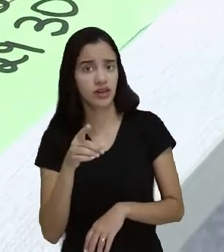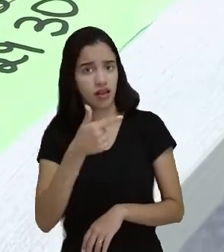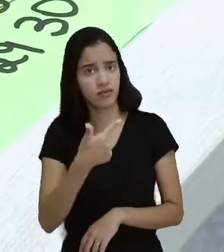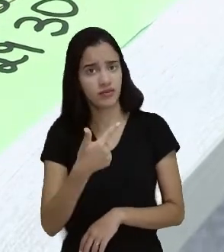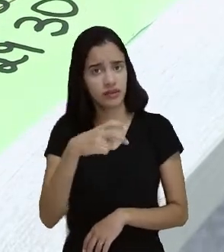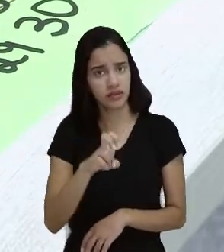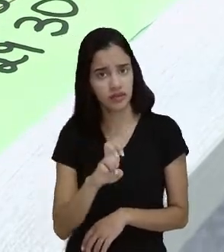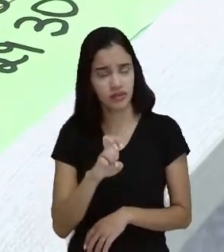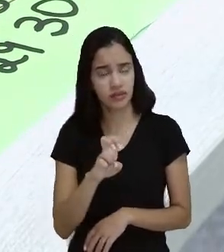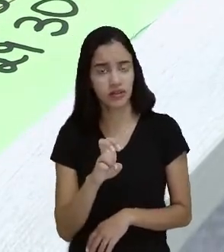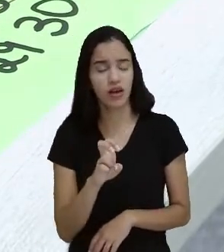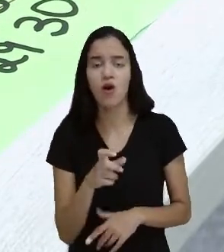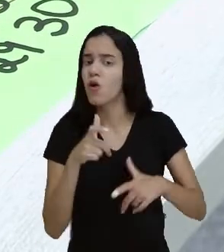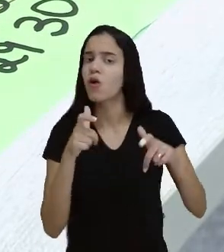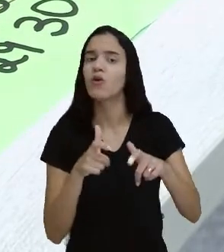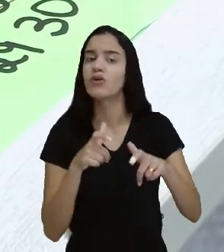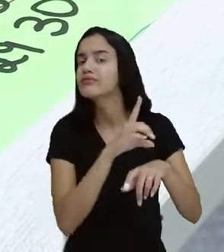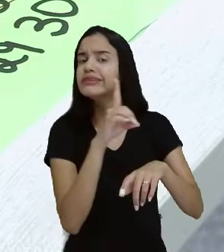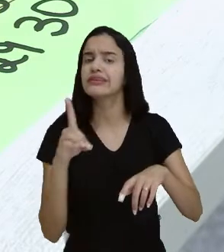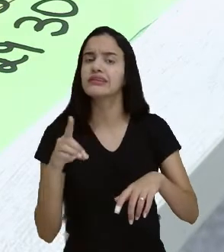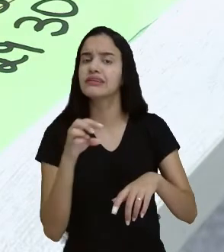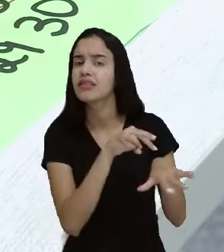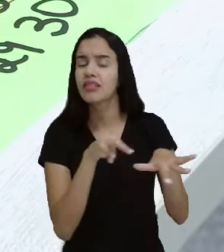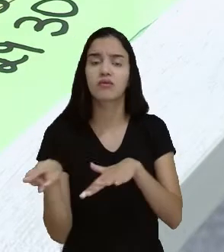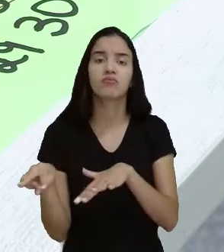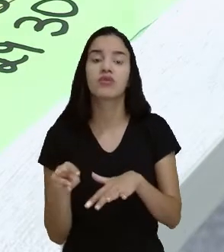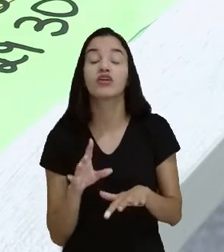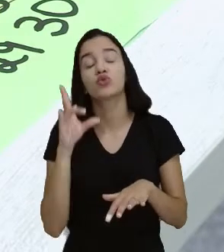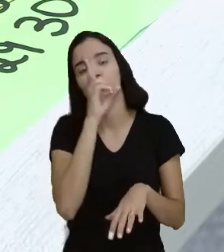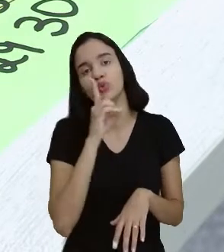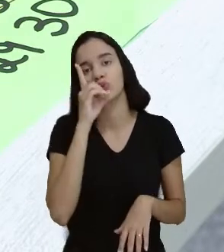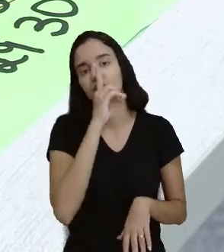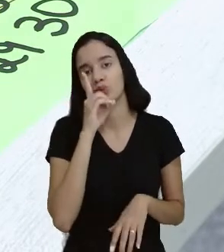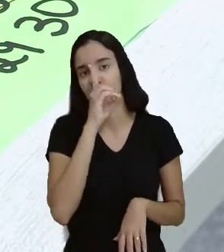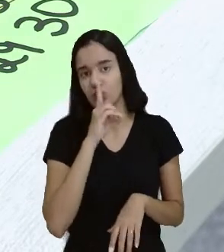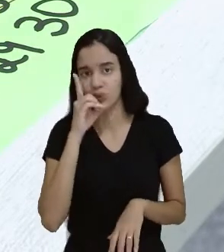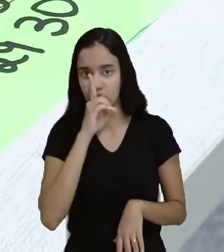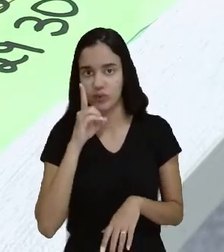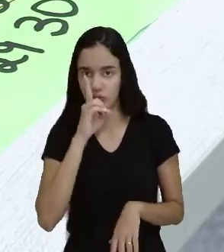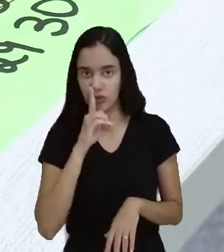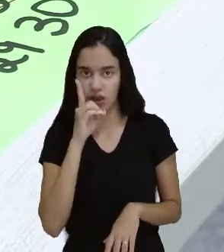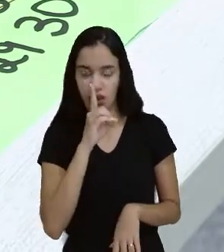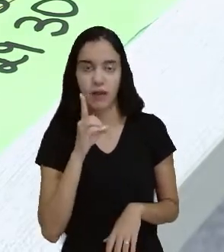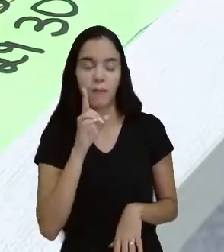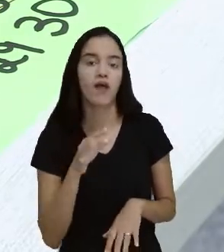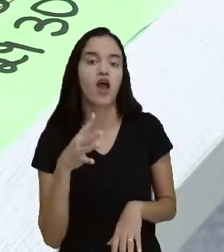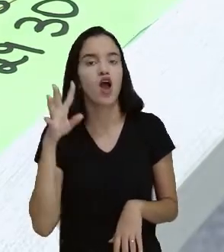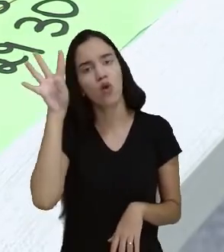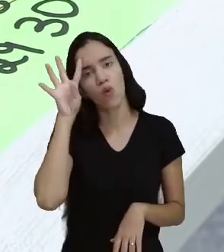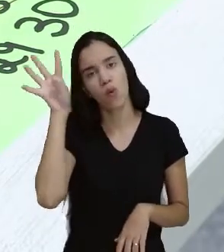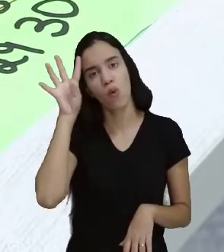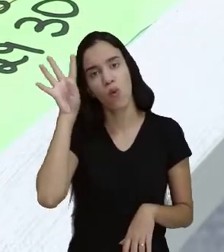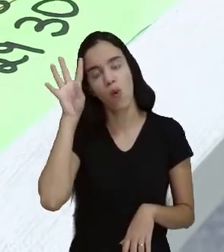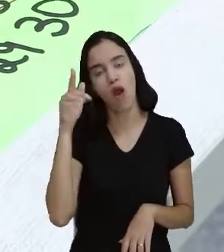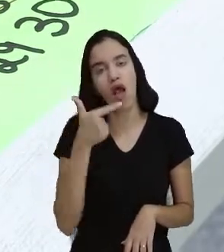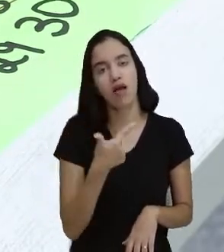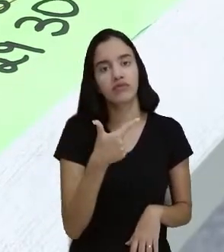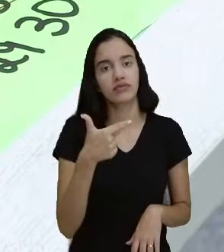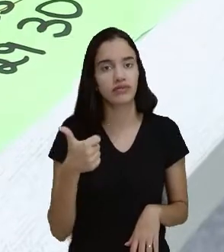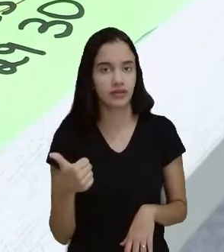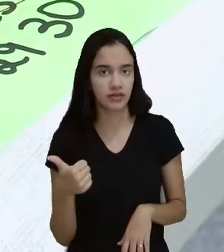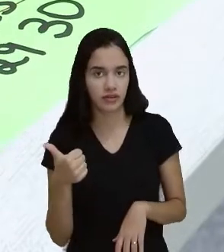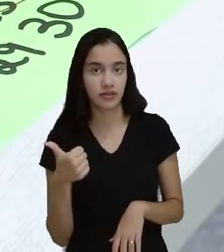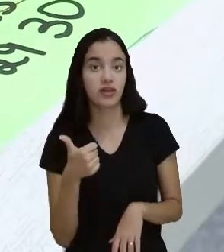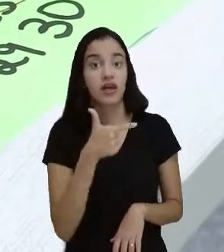25, ele vai estar em que dia da semana? Um domingo. Né? Nós passamos a quarta, 21, a